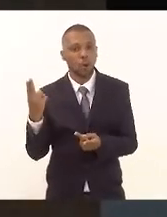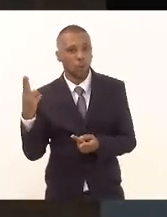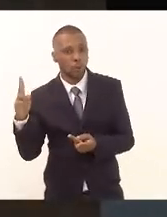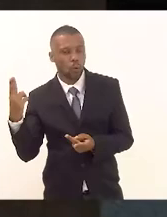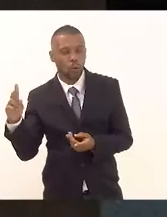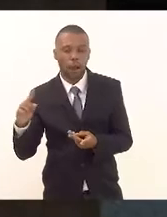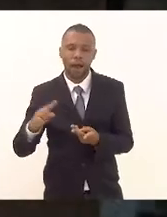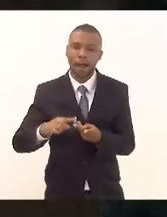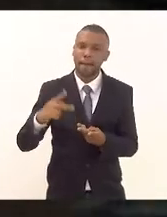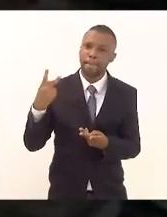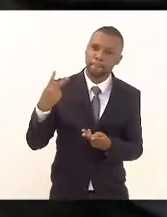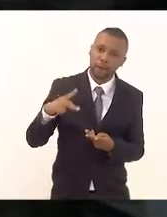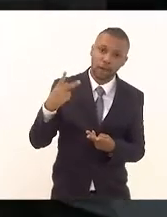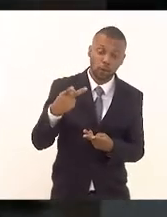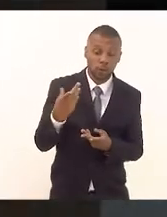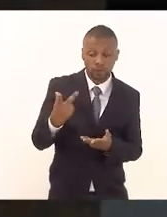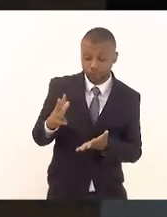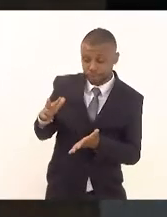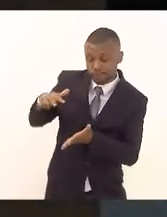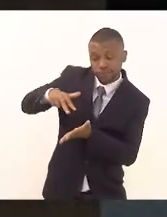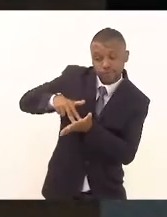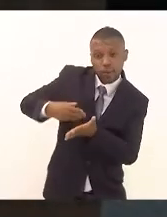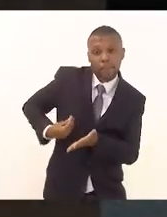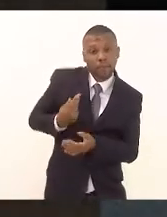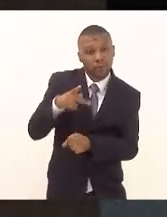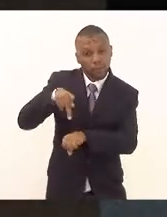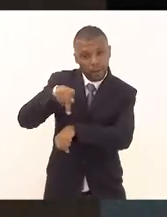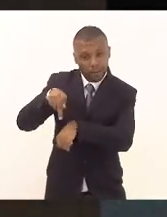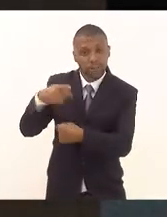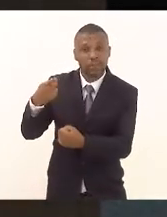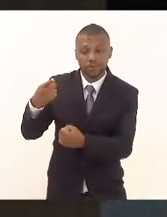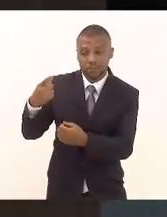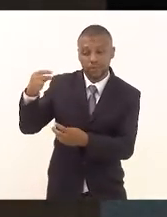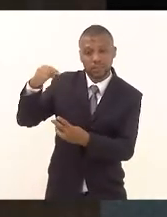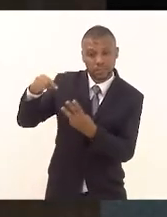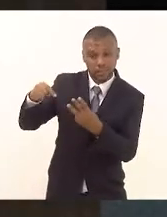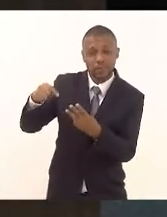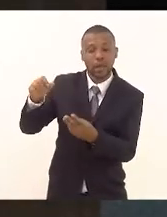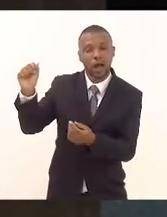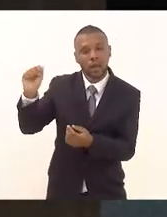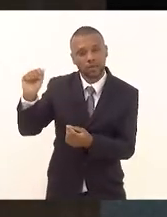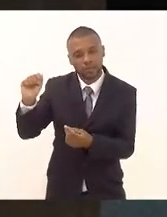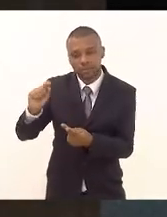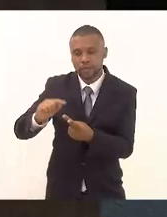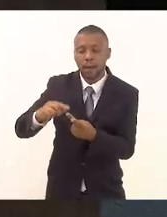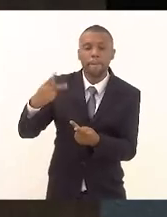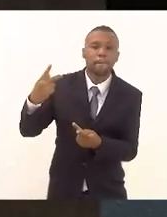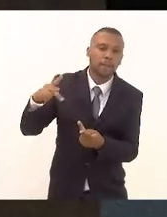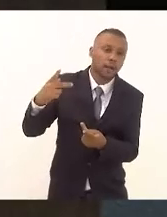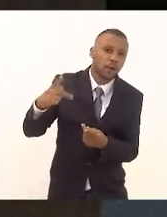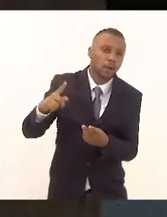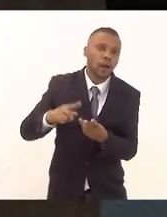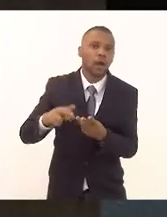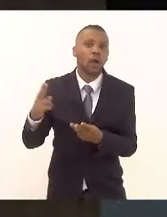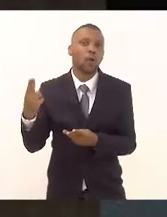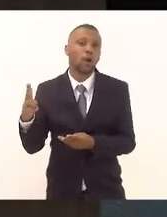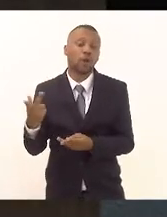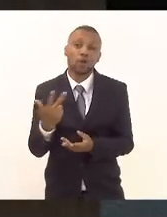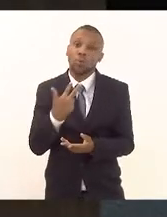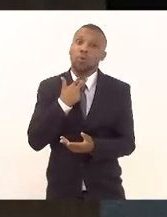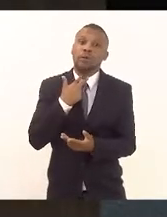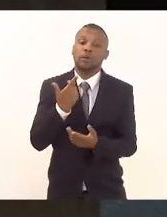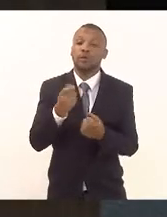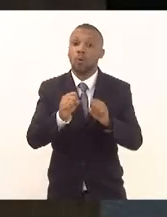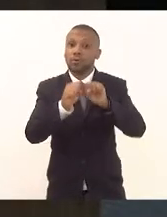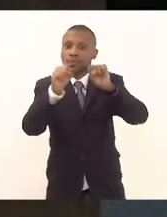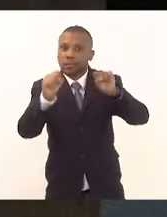estive presente na Argentina, no Paraguai e no Uruguai. Nós não podemos deixar o sistema de